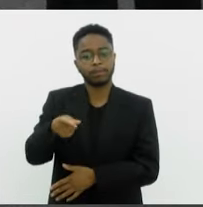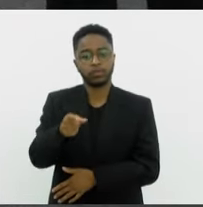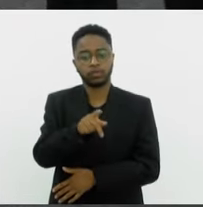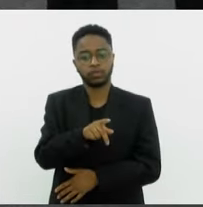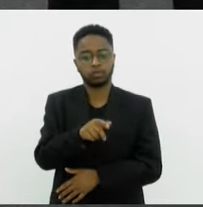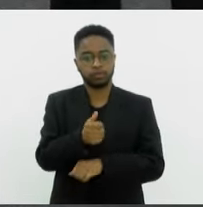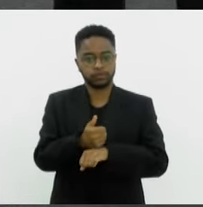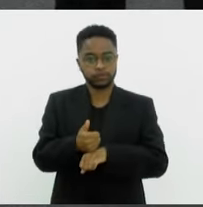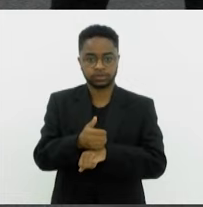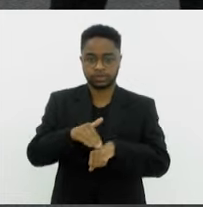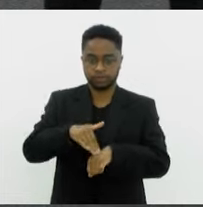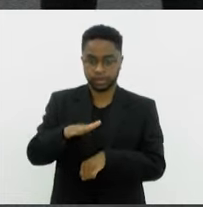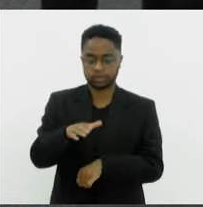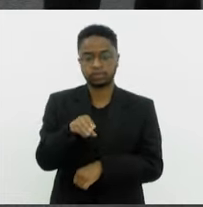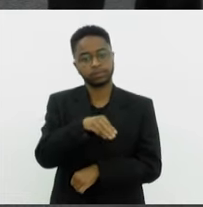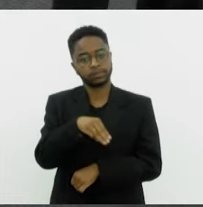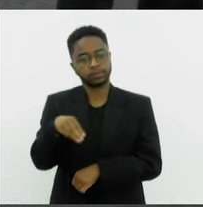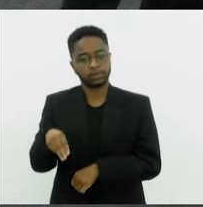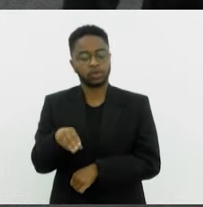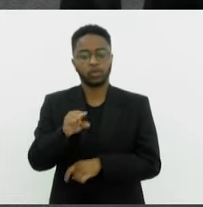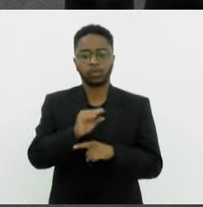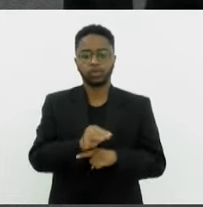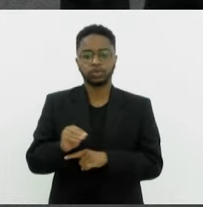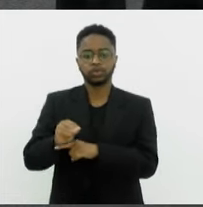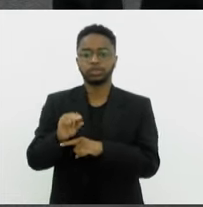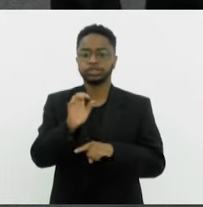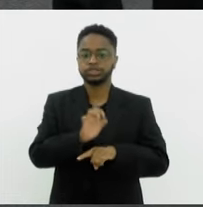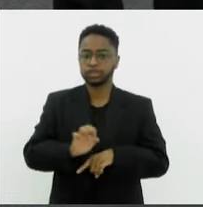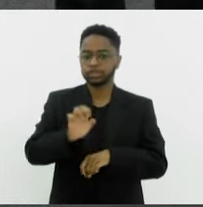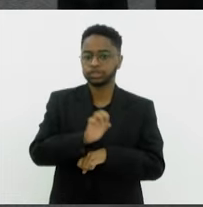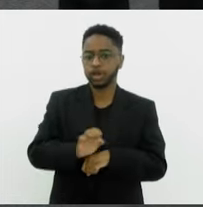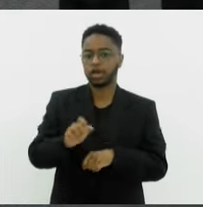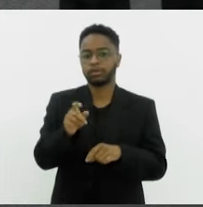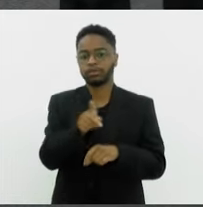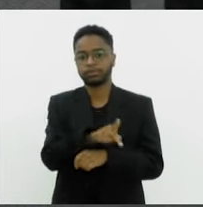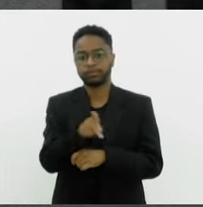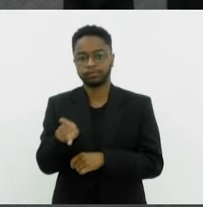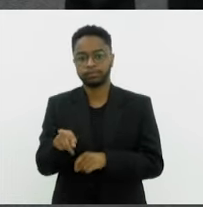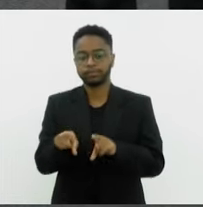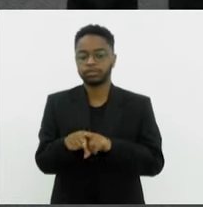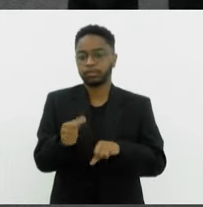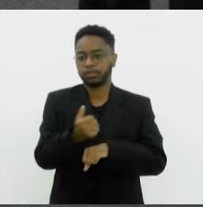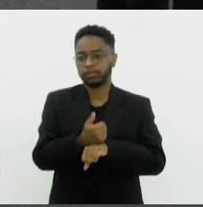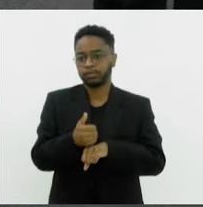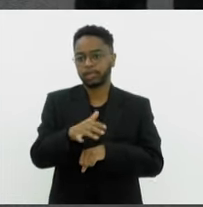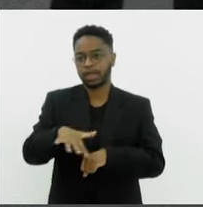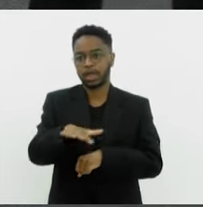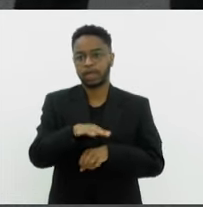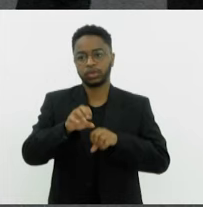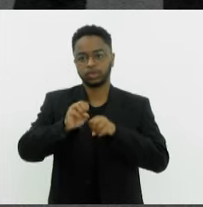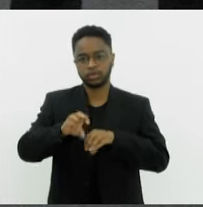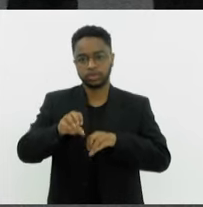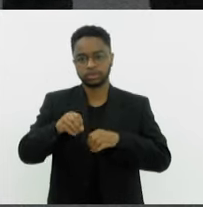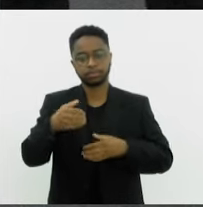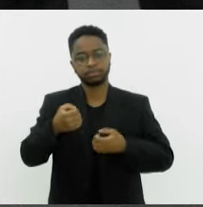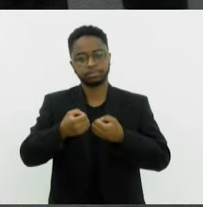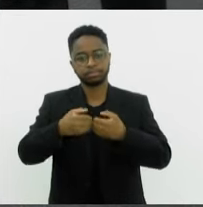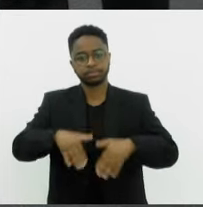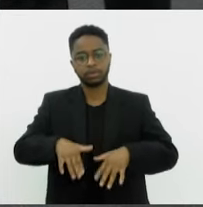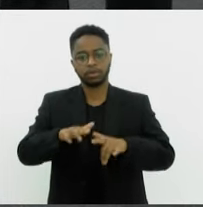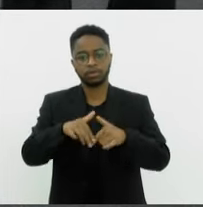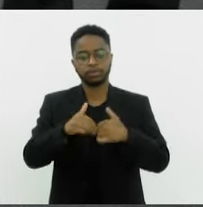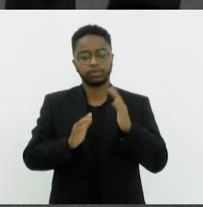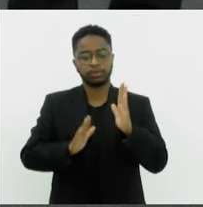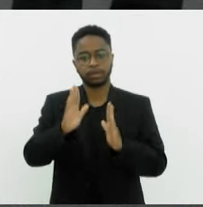Monitores, cuidadores, estagiários, professores, profissionais de educação que são precarizados no regime de